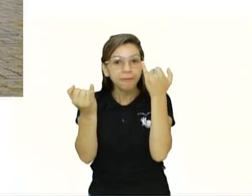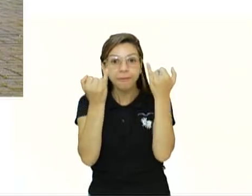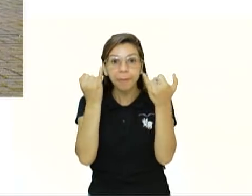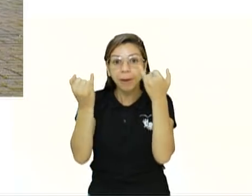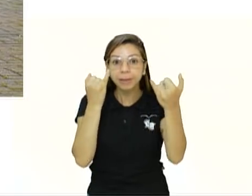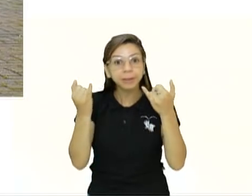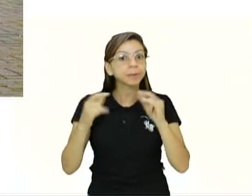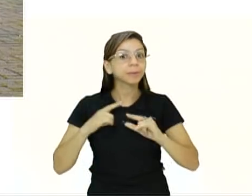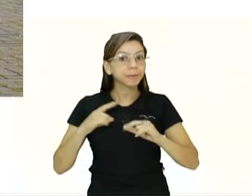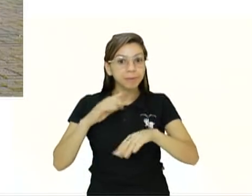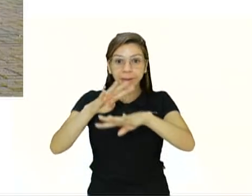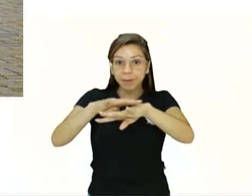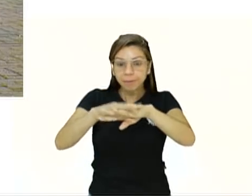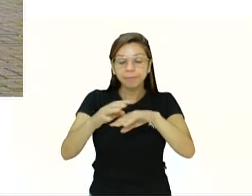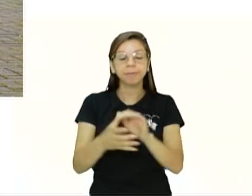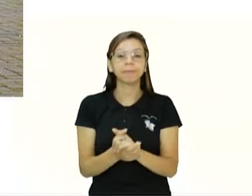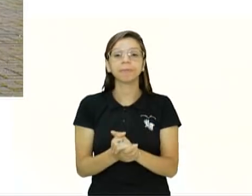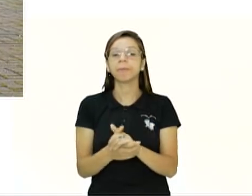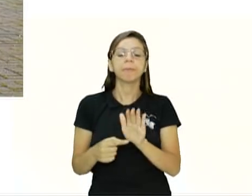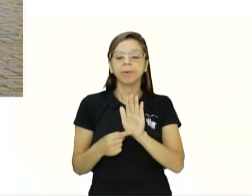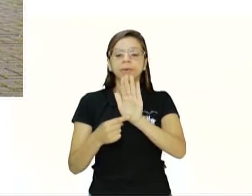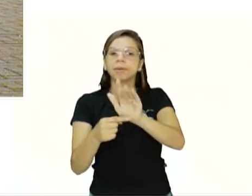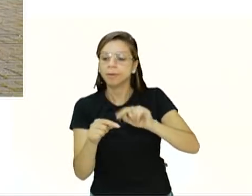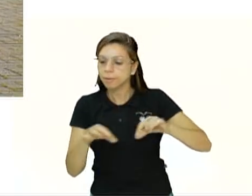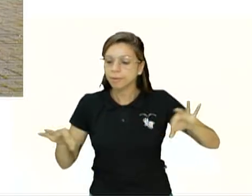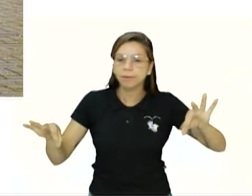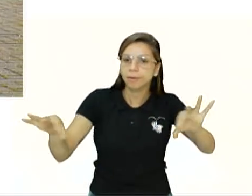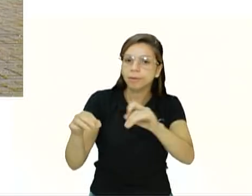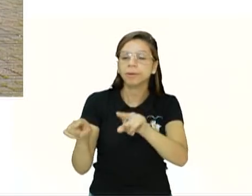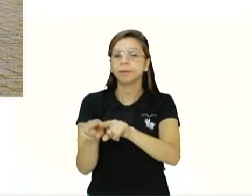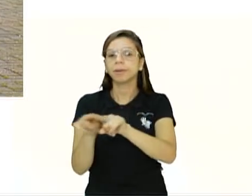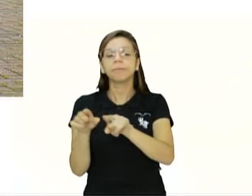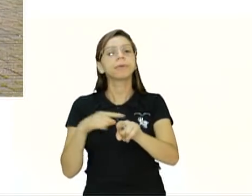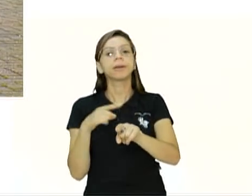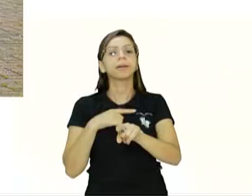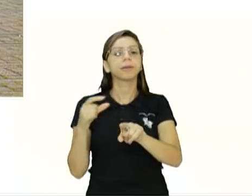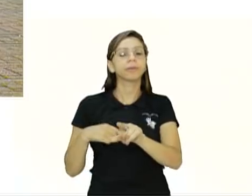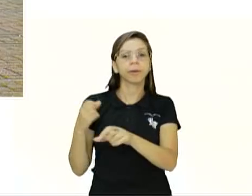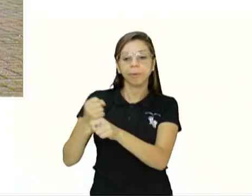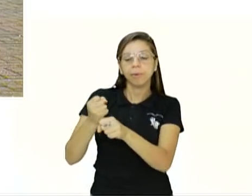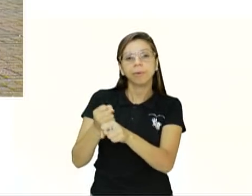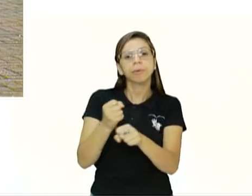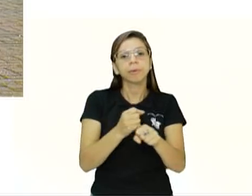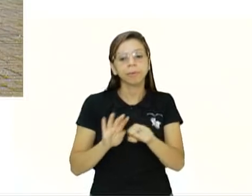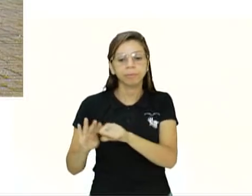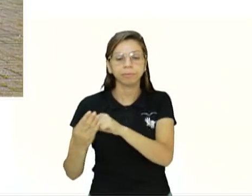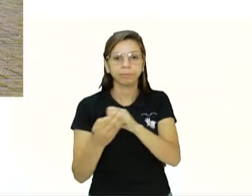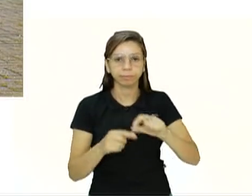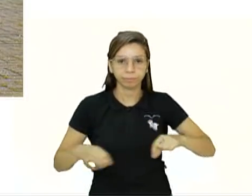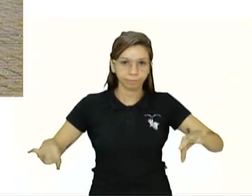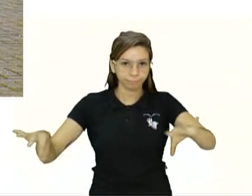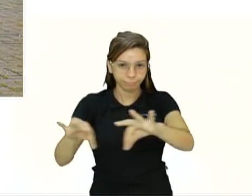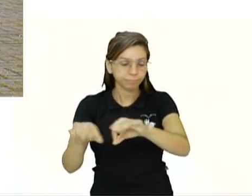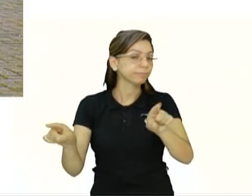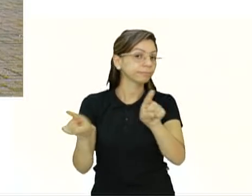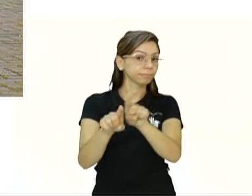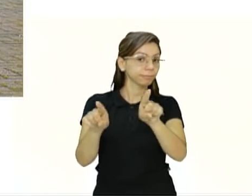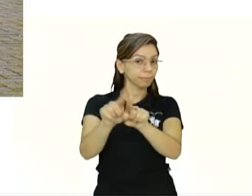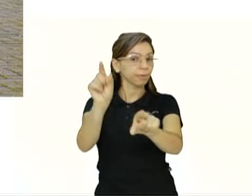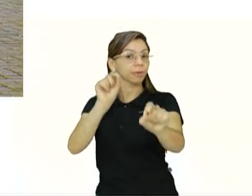única fala? Mostrei a localização, falei da área que o parque está ocupando,